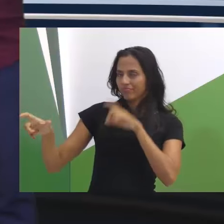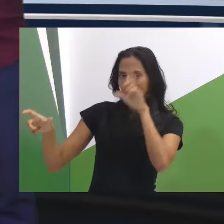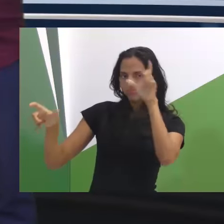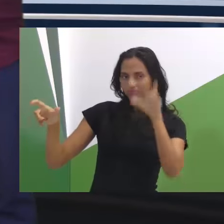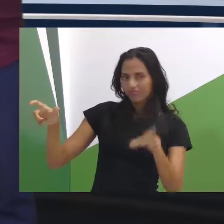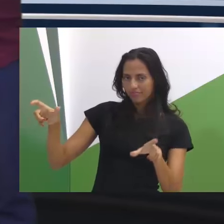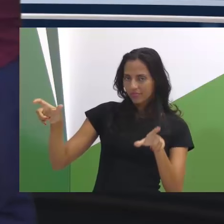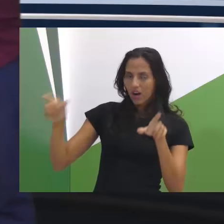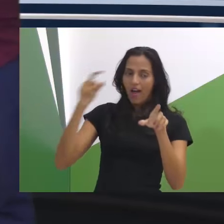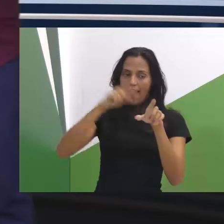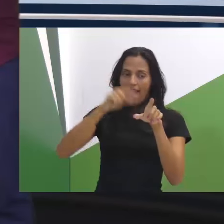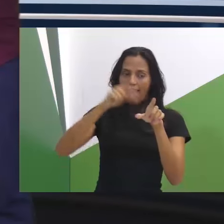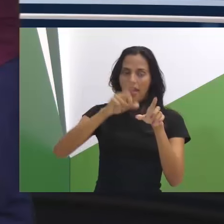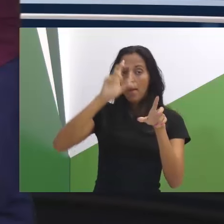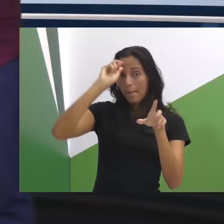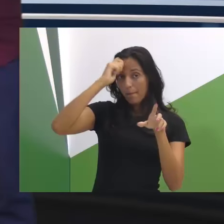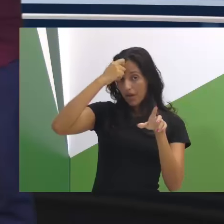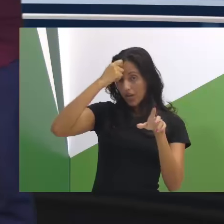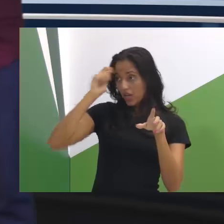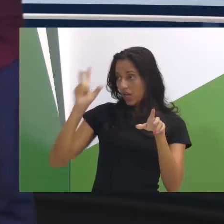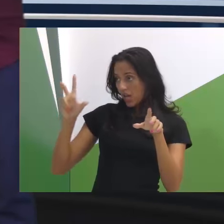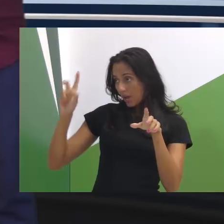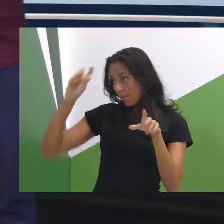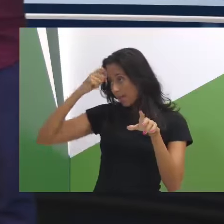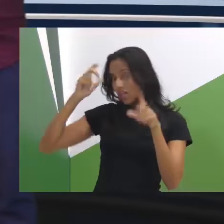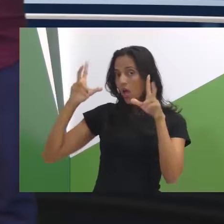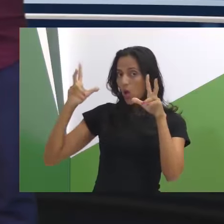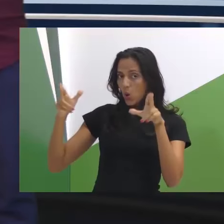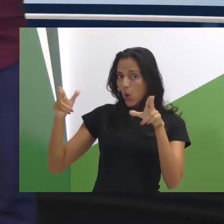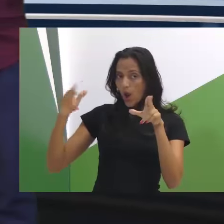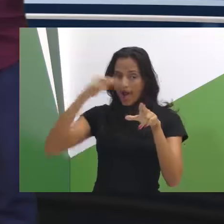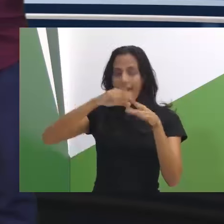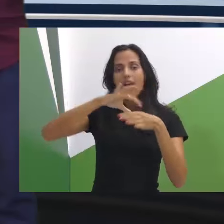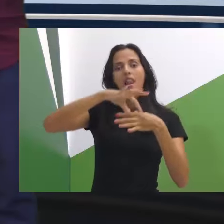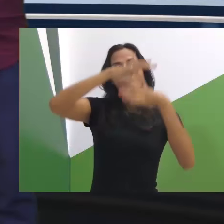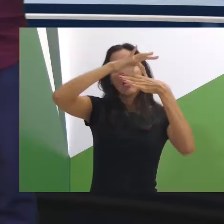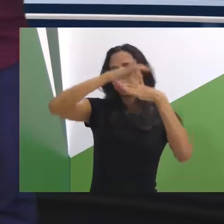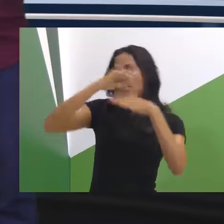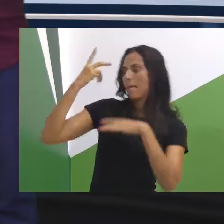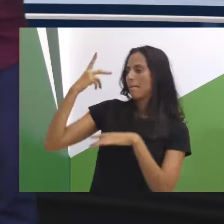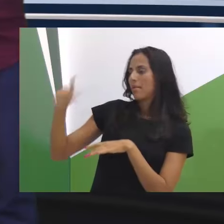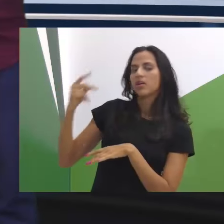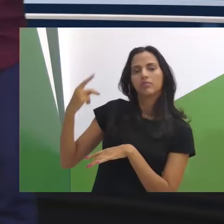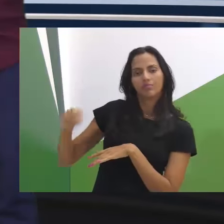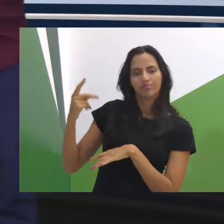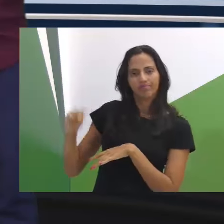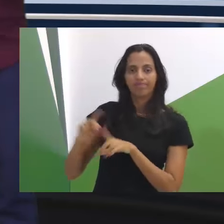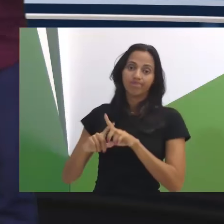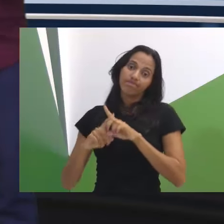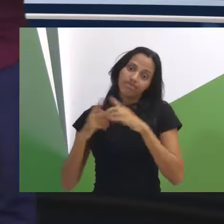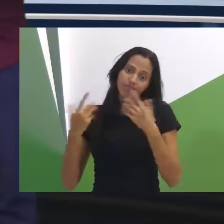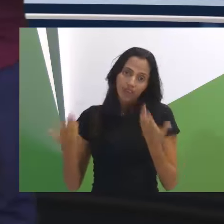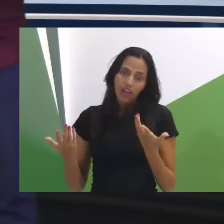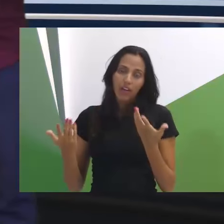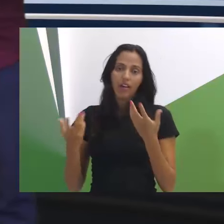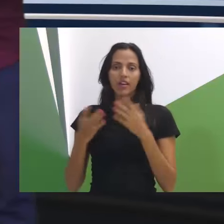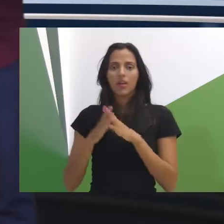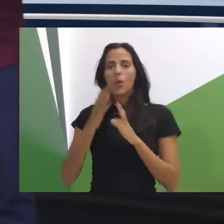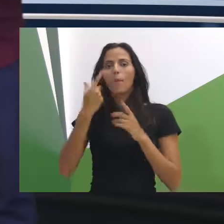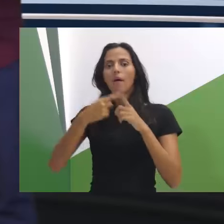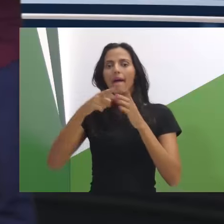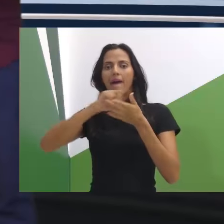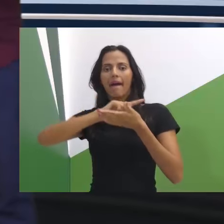na condição de humilhado, ele vai fazer o papel de humilhador. E aí ele se dispõe a isso, mesmo sabendo que